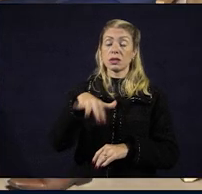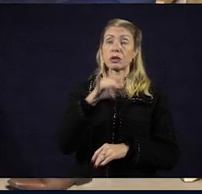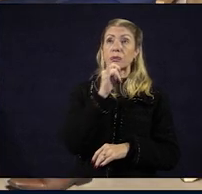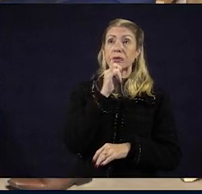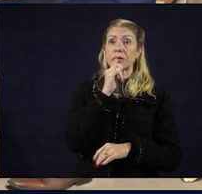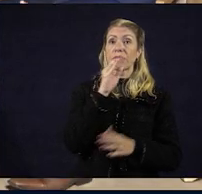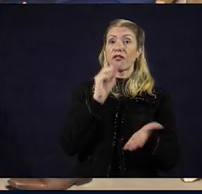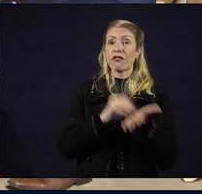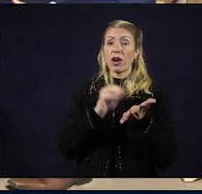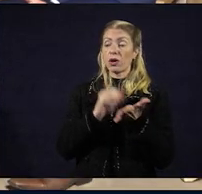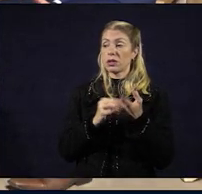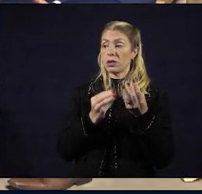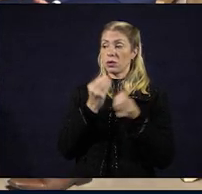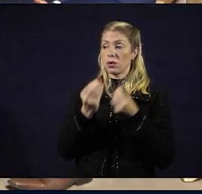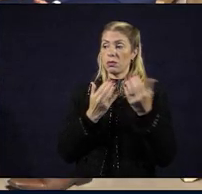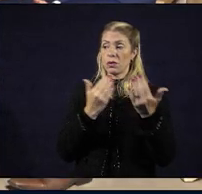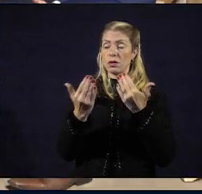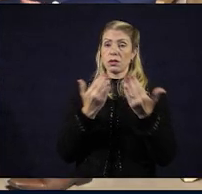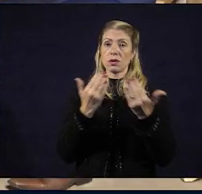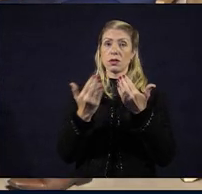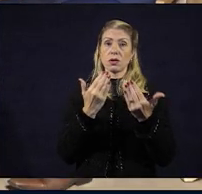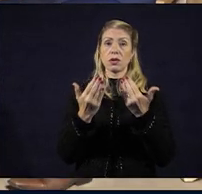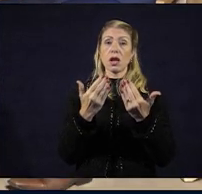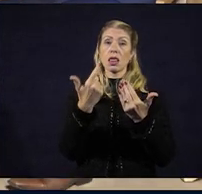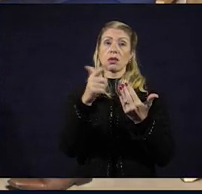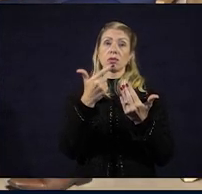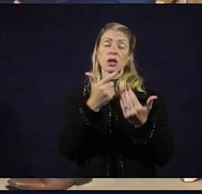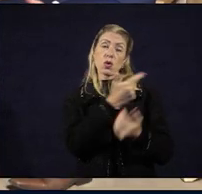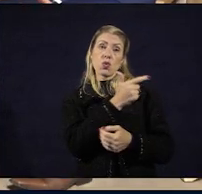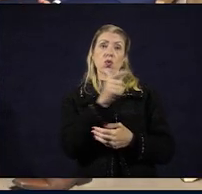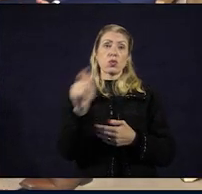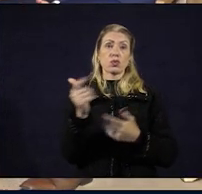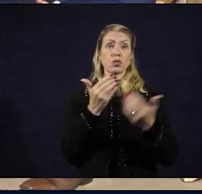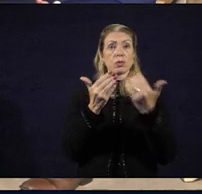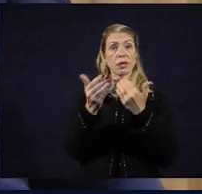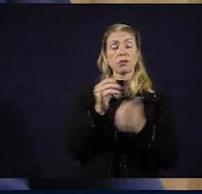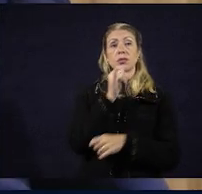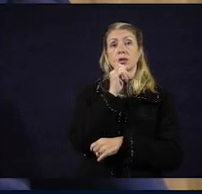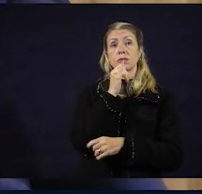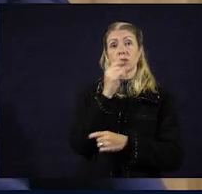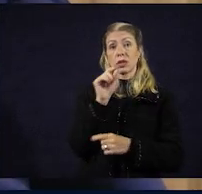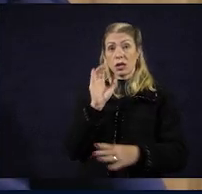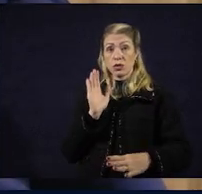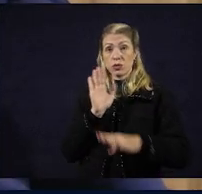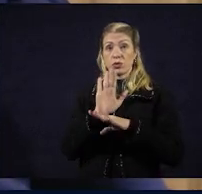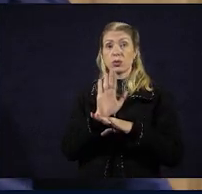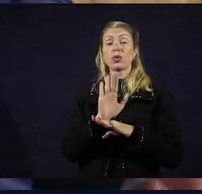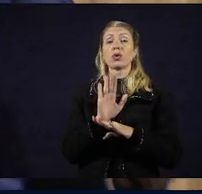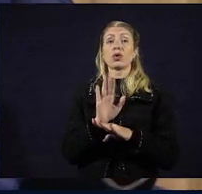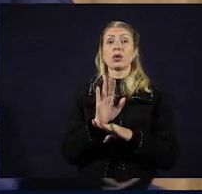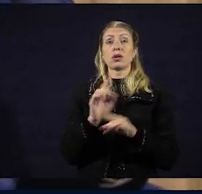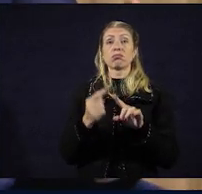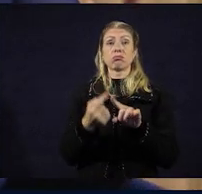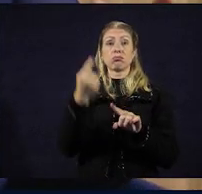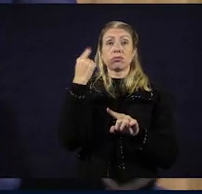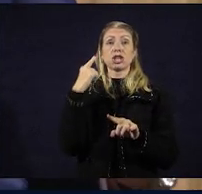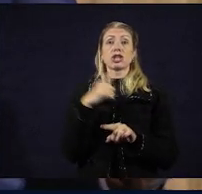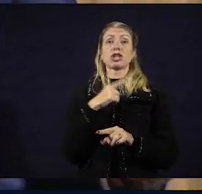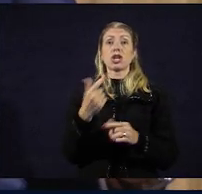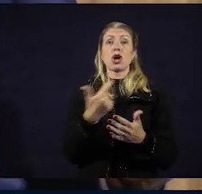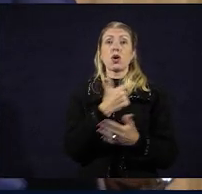falta de comparáveis não existiam outros comparáveis acho que o que ajudou um pouco na época que a gente estava fazendo tinham outros